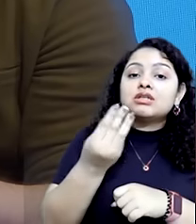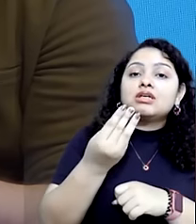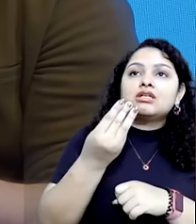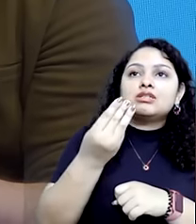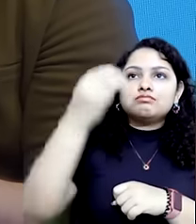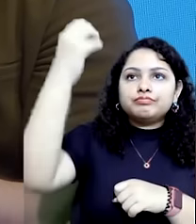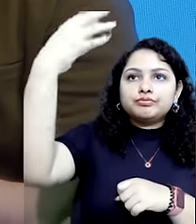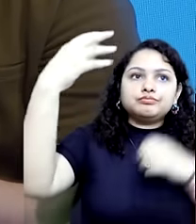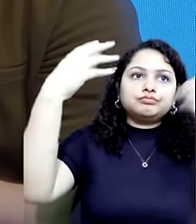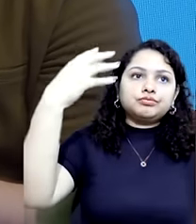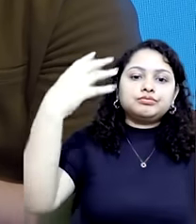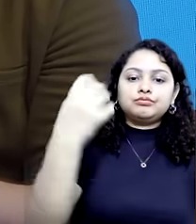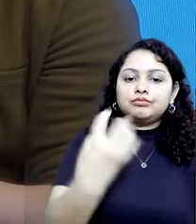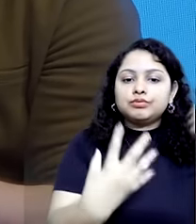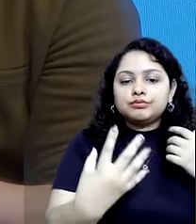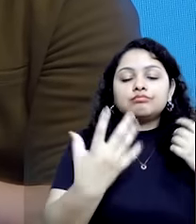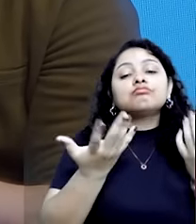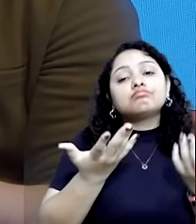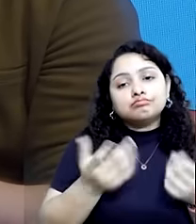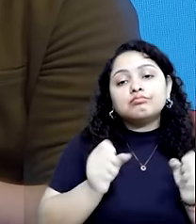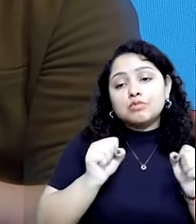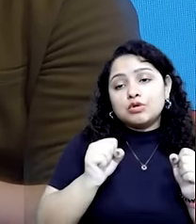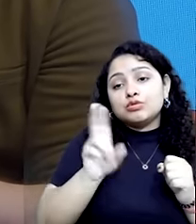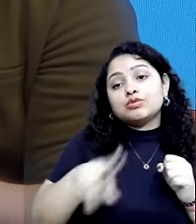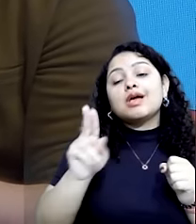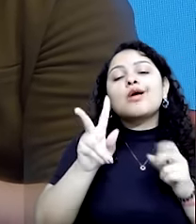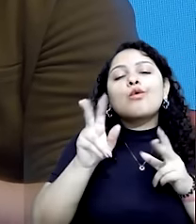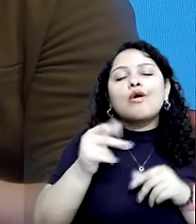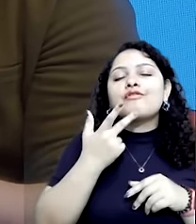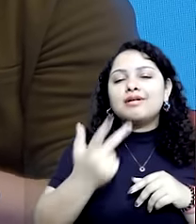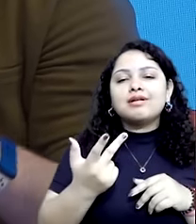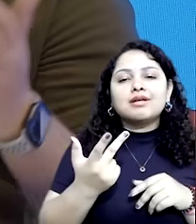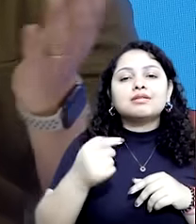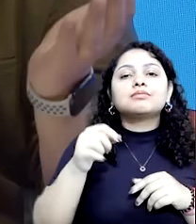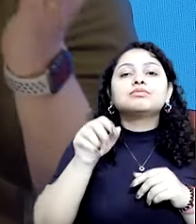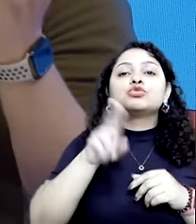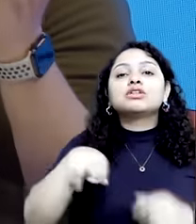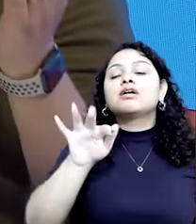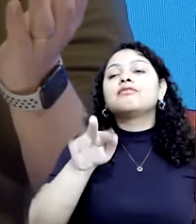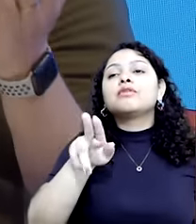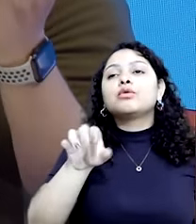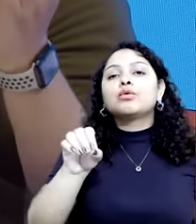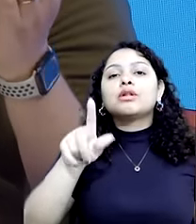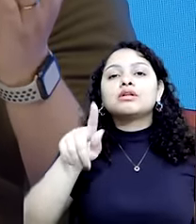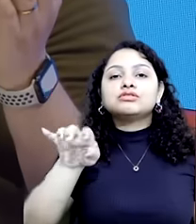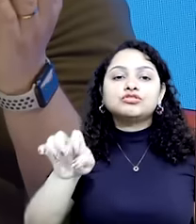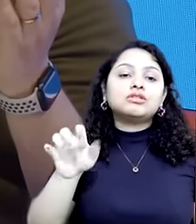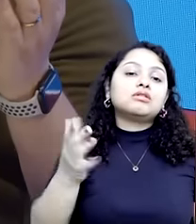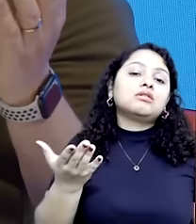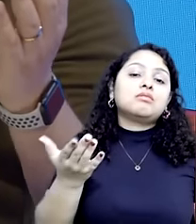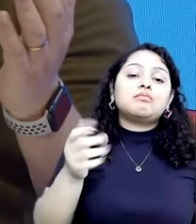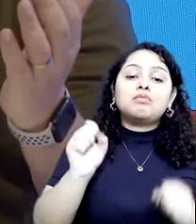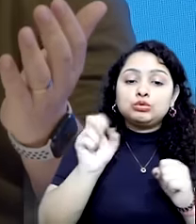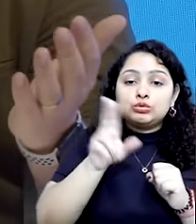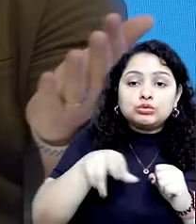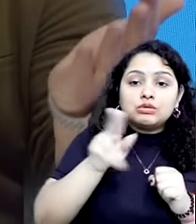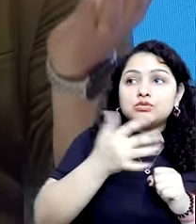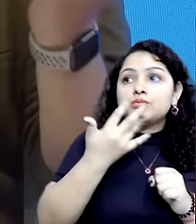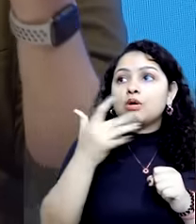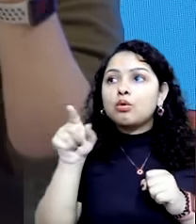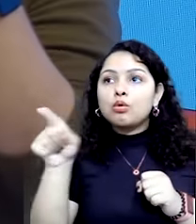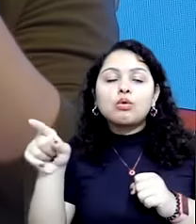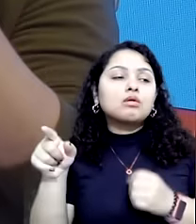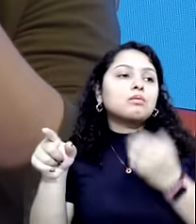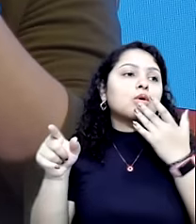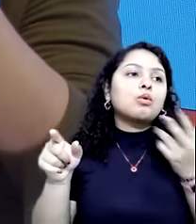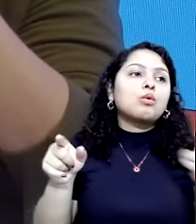iluminação lembrando né pessoal que assim como eu falei que você pode usar a fio Light as duas laterais você pode inclusive usar uma de uma cor de um lado